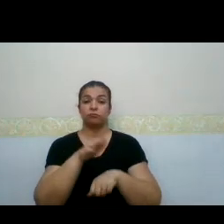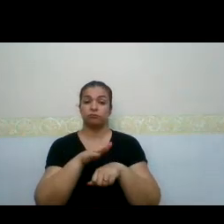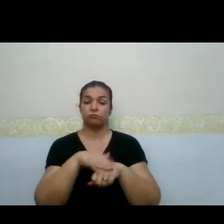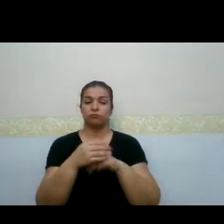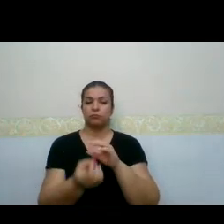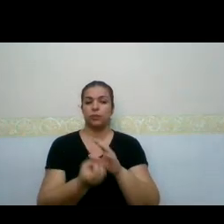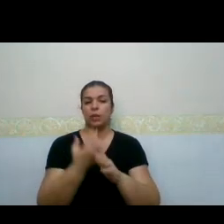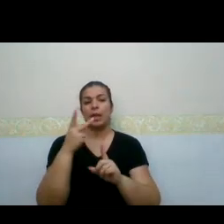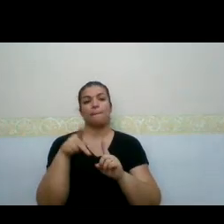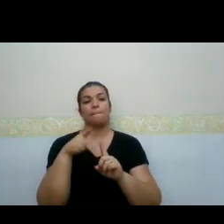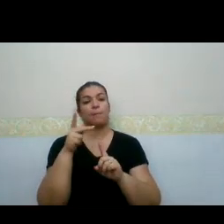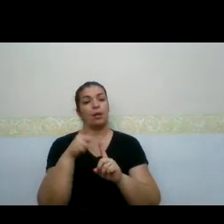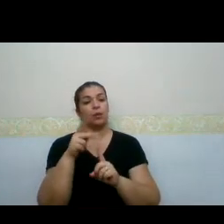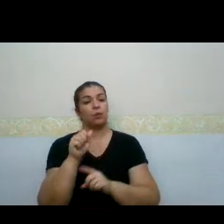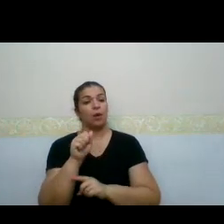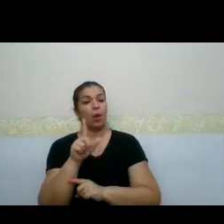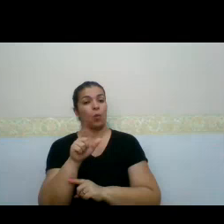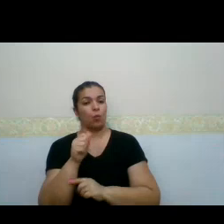de aula.